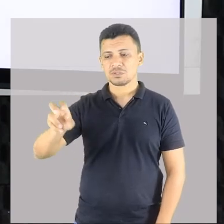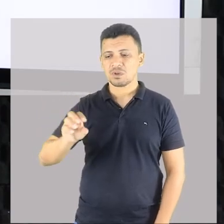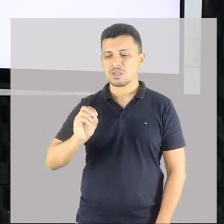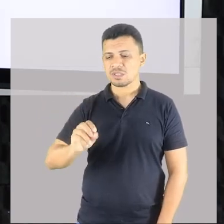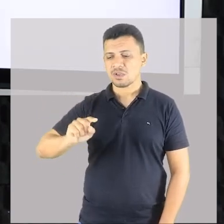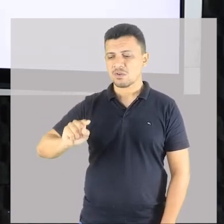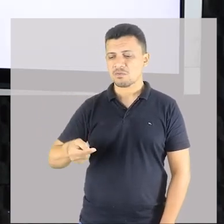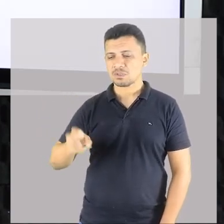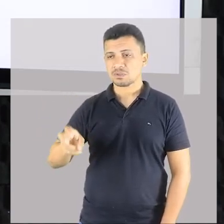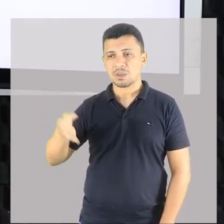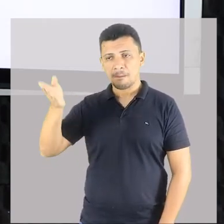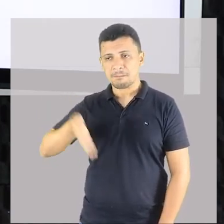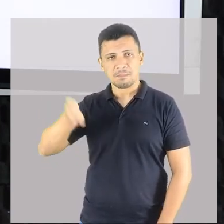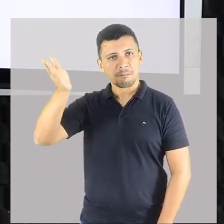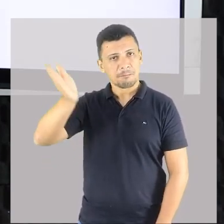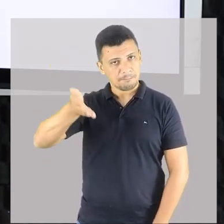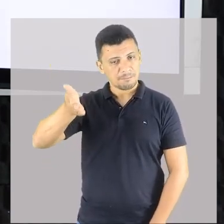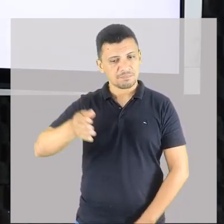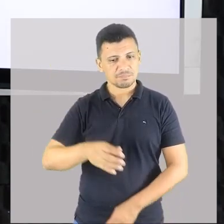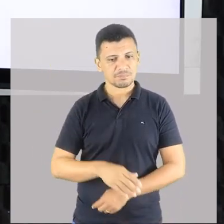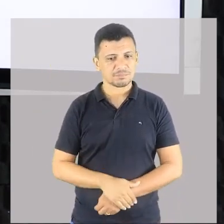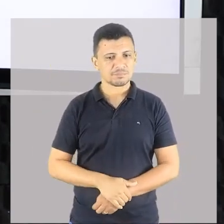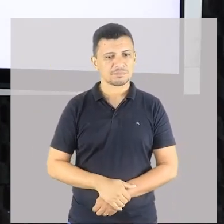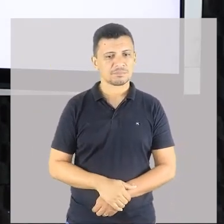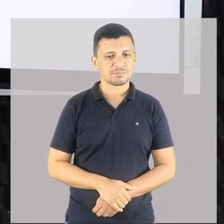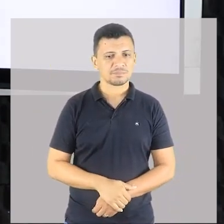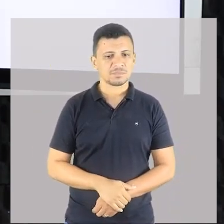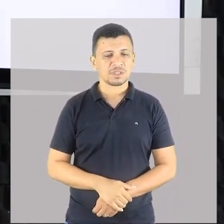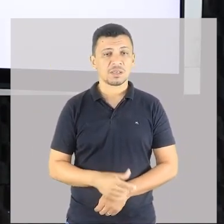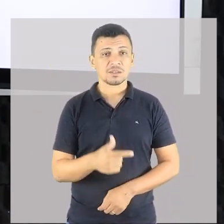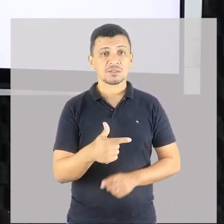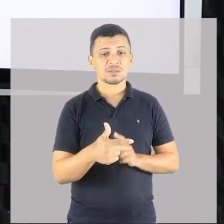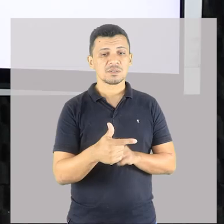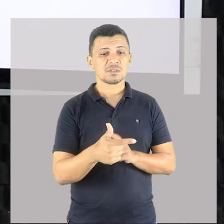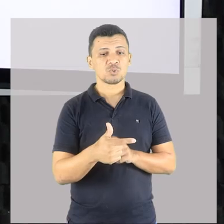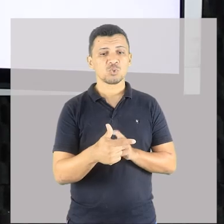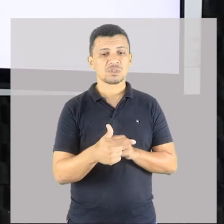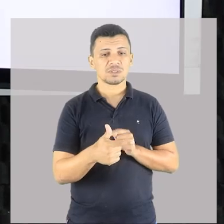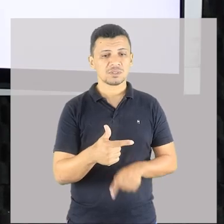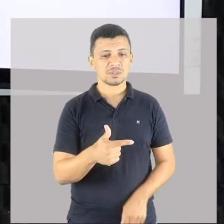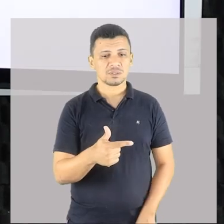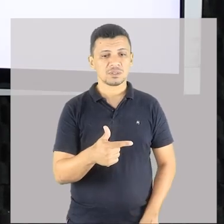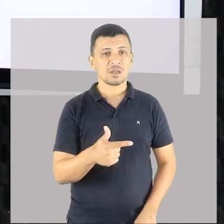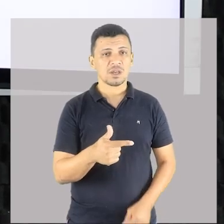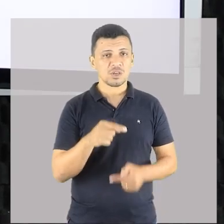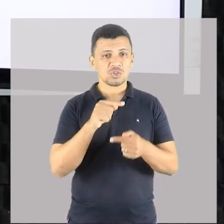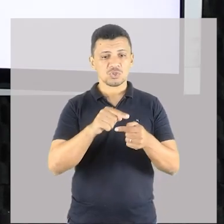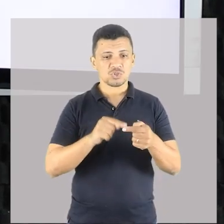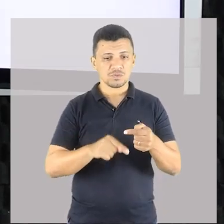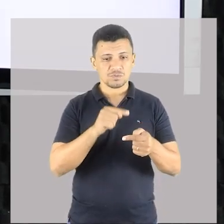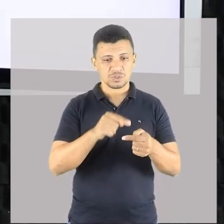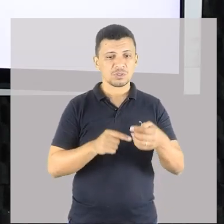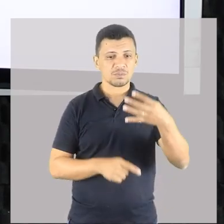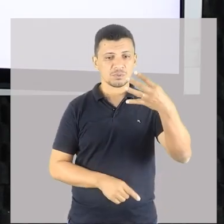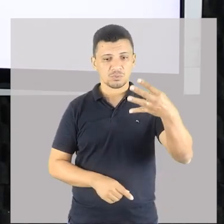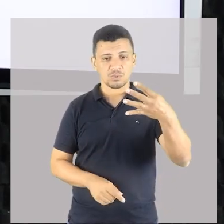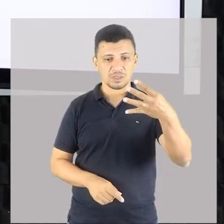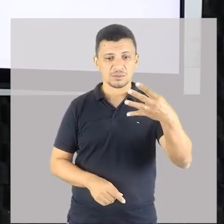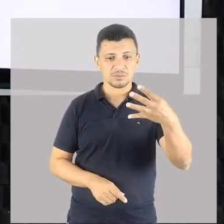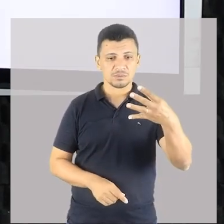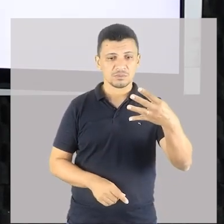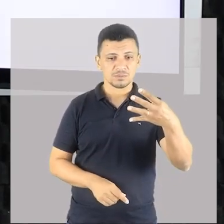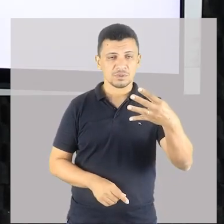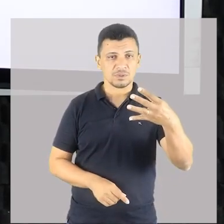ó. Aí esse 2 aqui, ó, a gente divide pelo 4, simplifica e